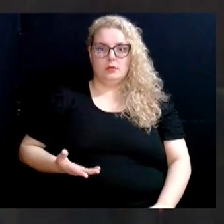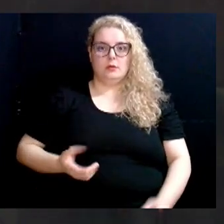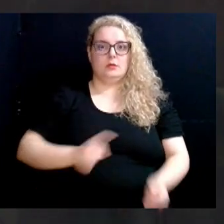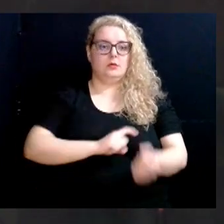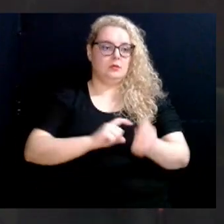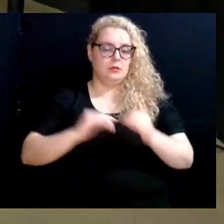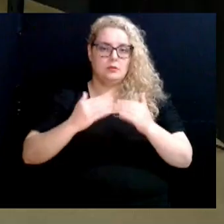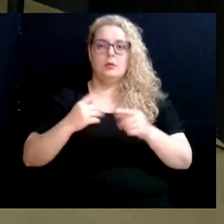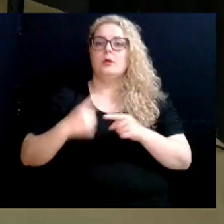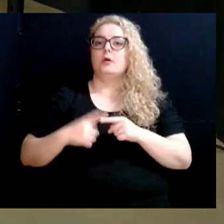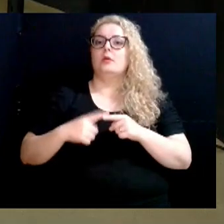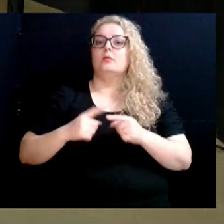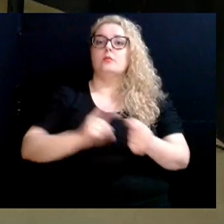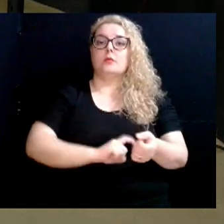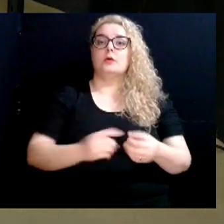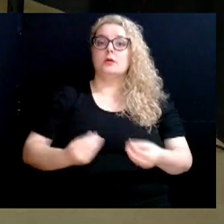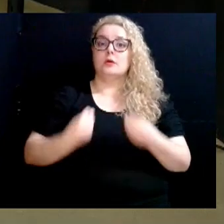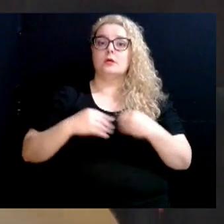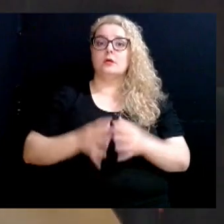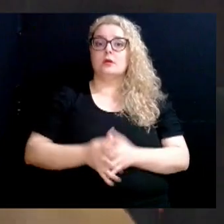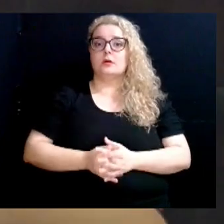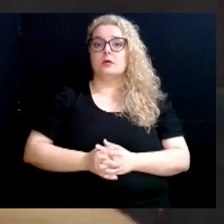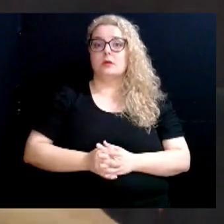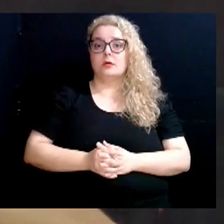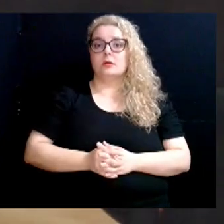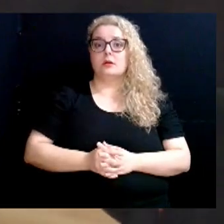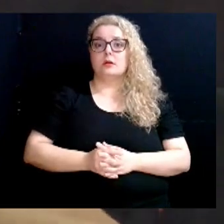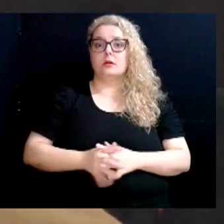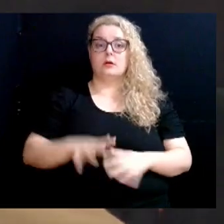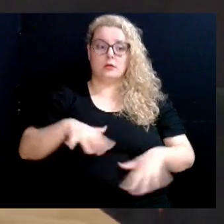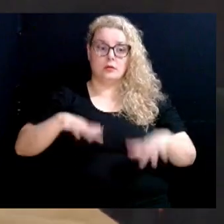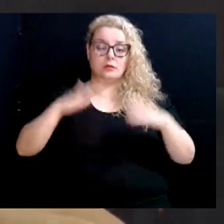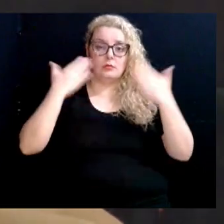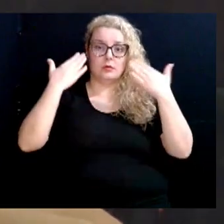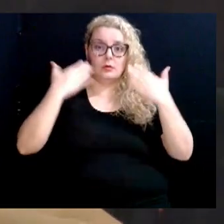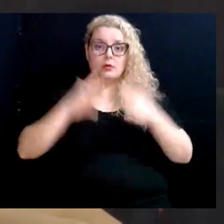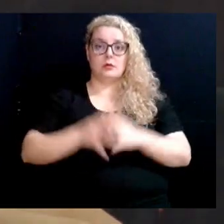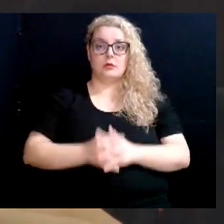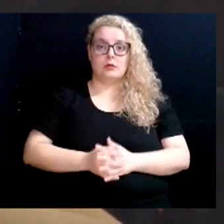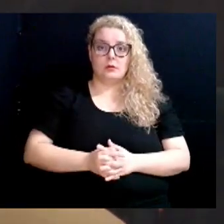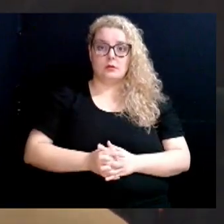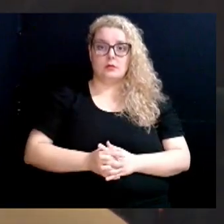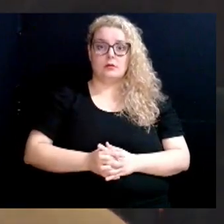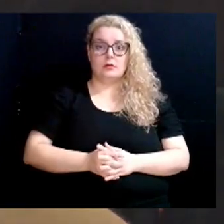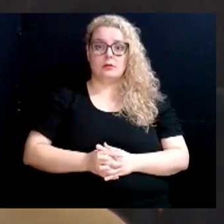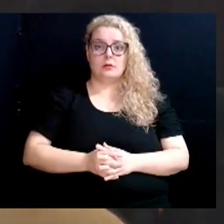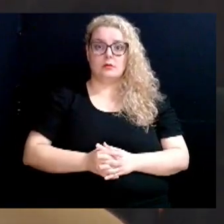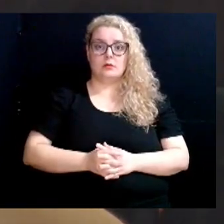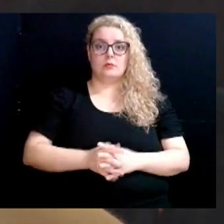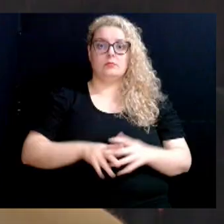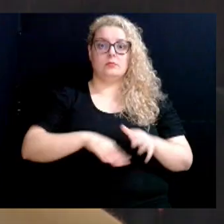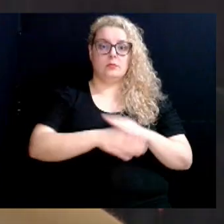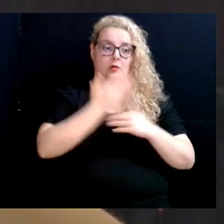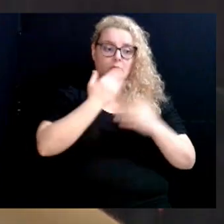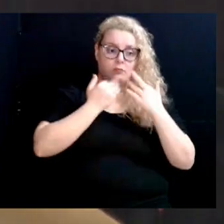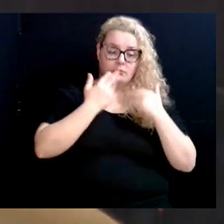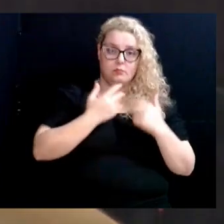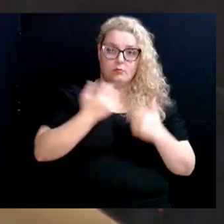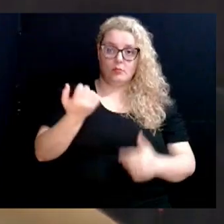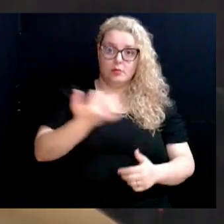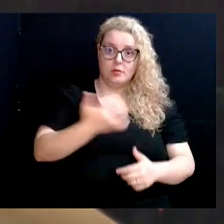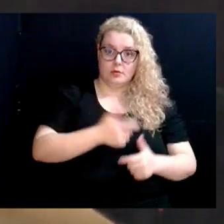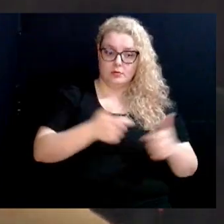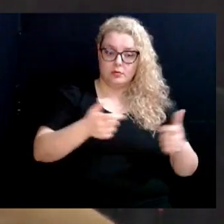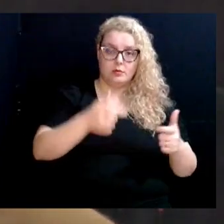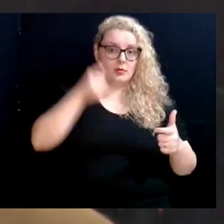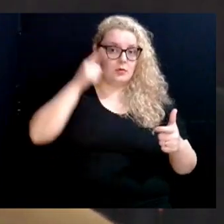Por que dá essa irritação? Eu acho que na parte psicológica, né? Acredito que seja assim, você está acostumado a comer uma quantidade, você não